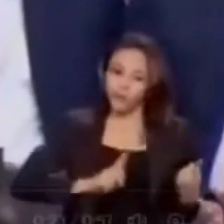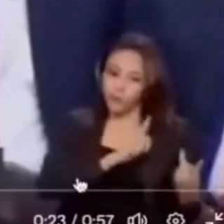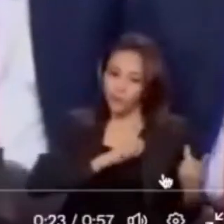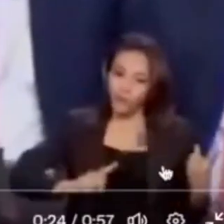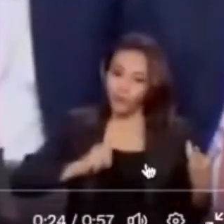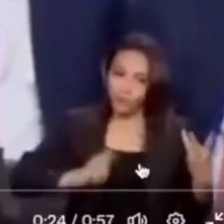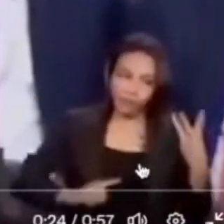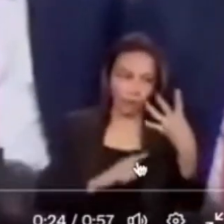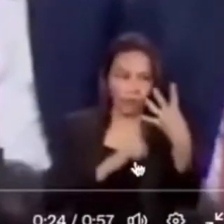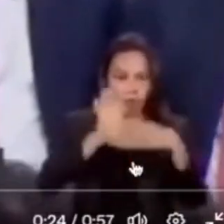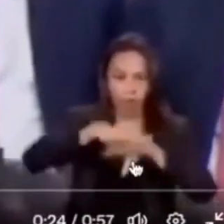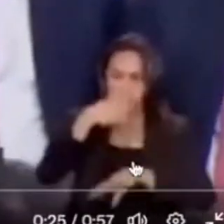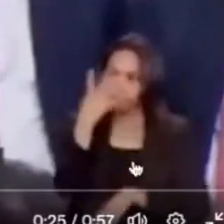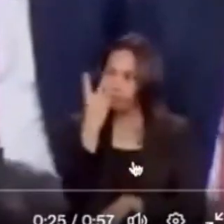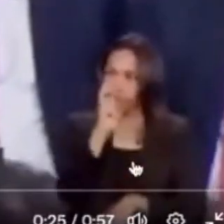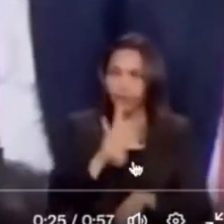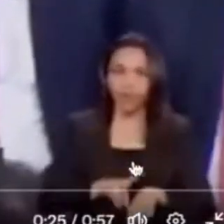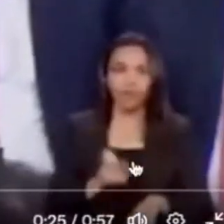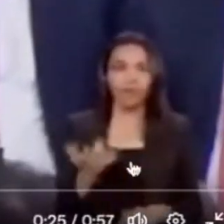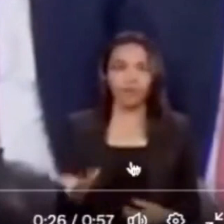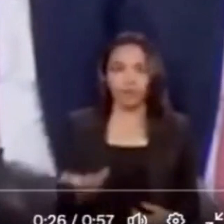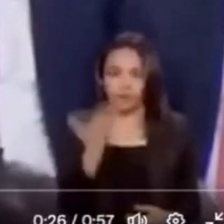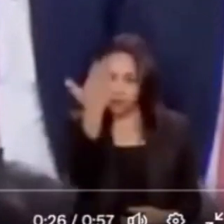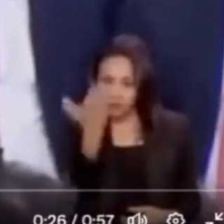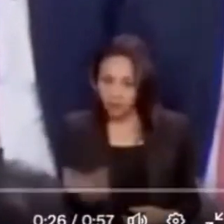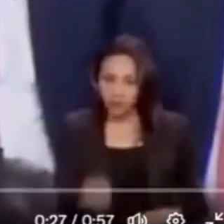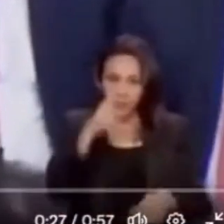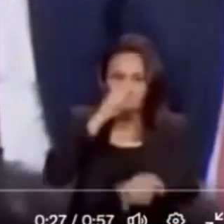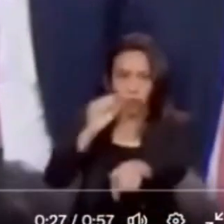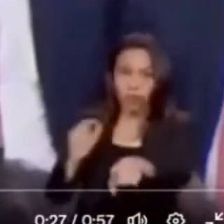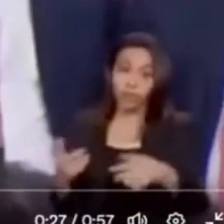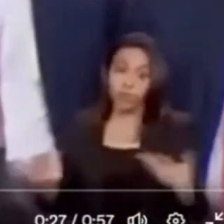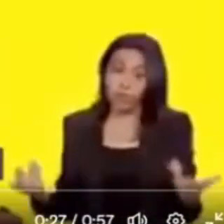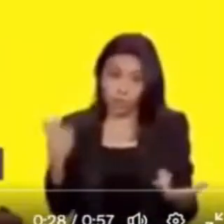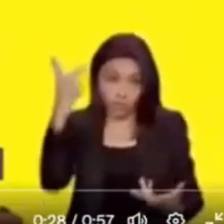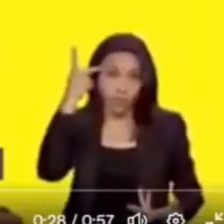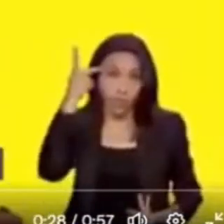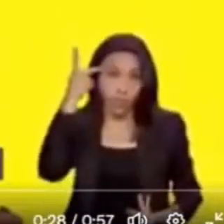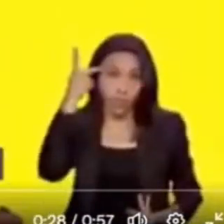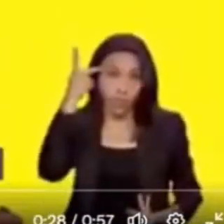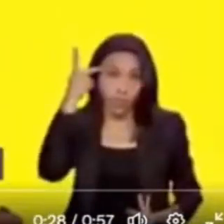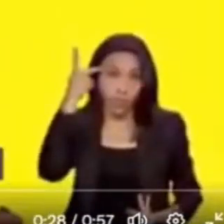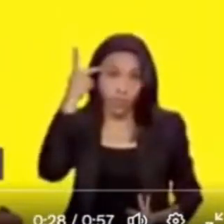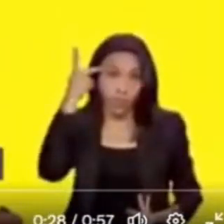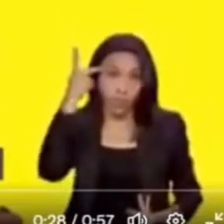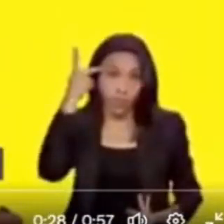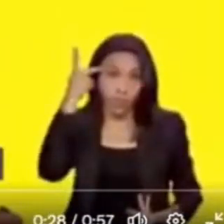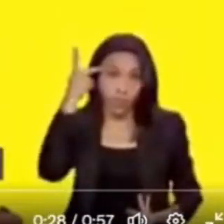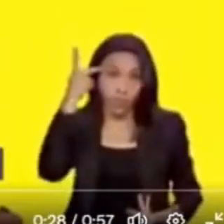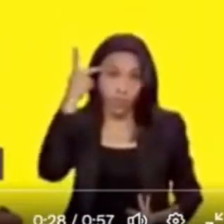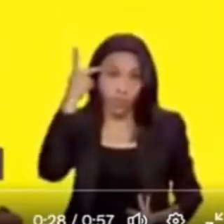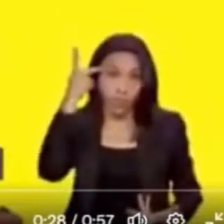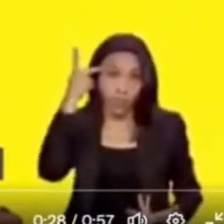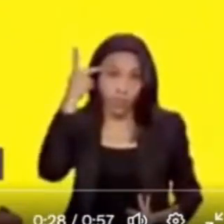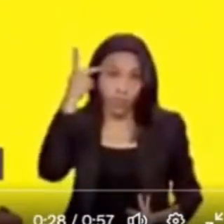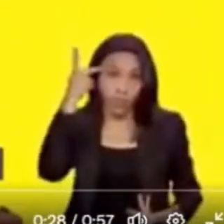não sei quantos mandatos lá em São Paulo e o que que a gente sabe o que que a gente cara